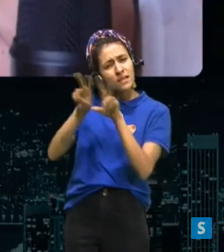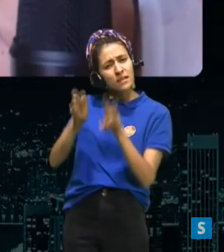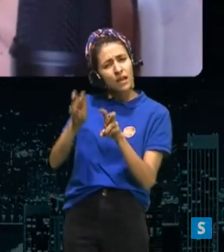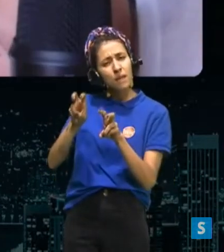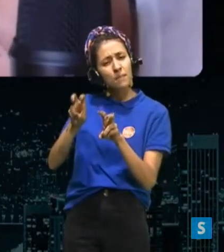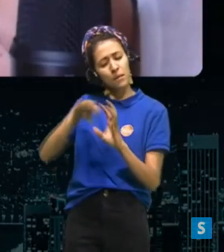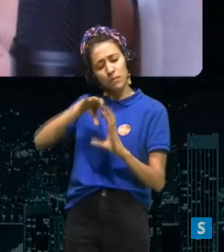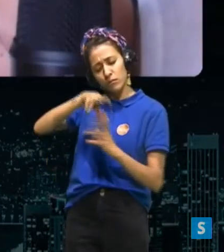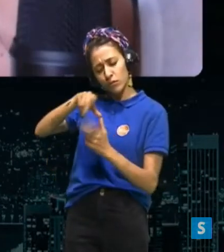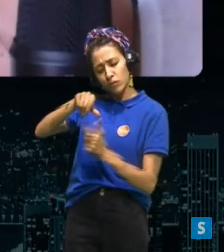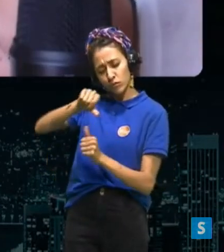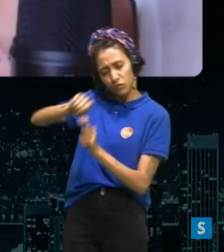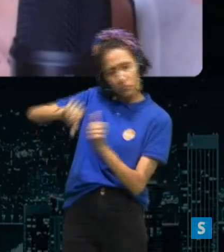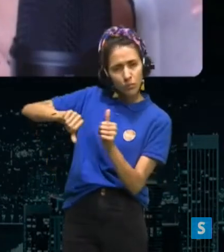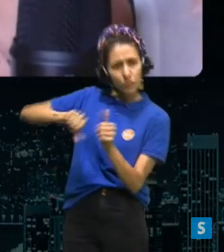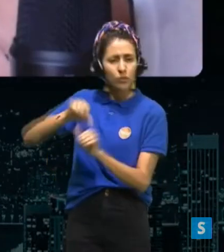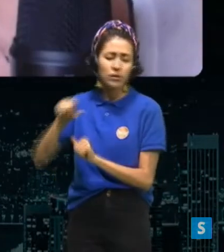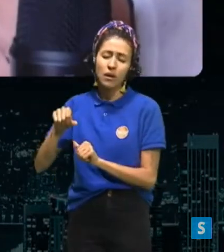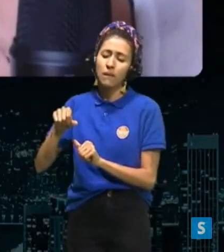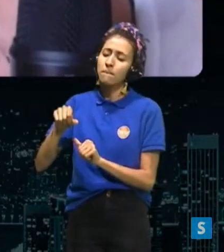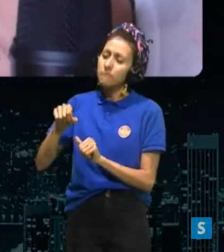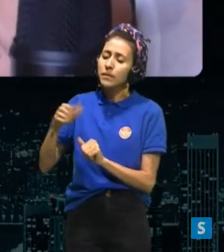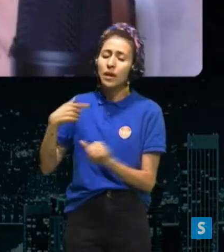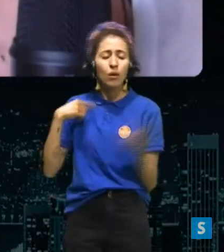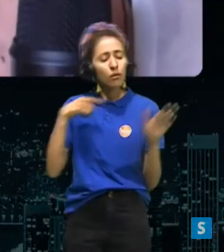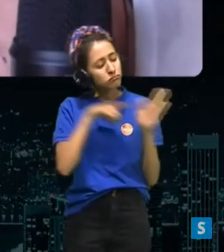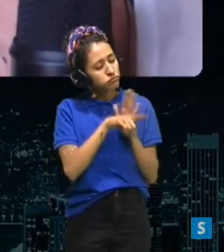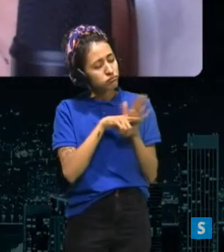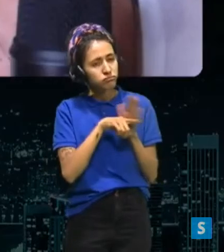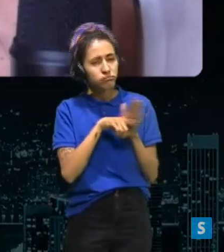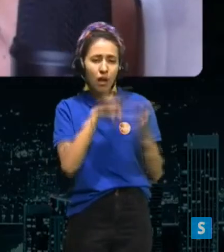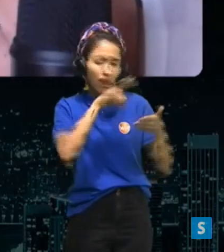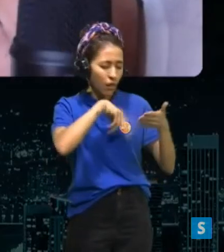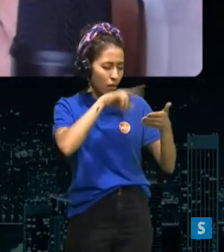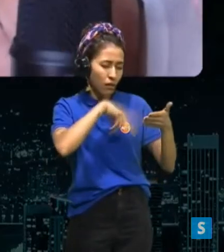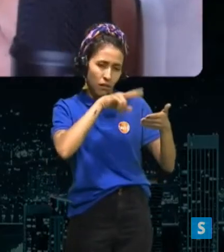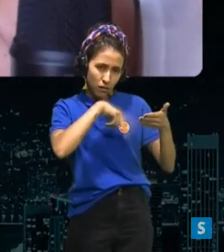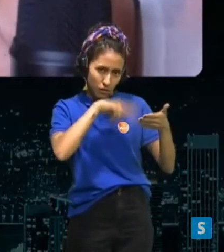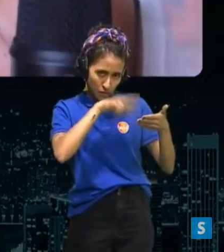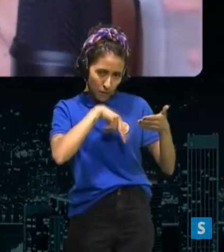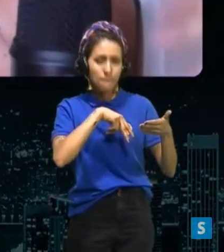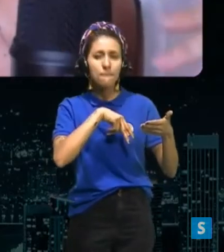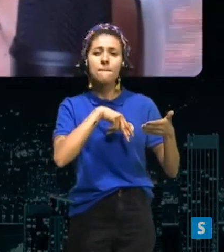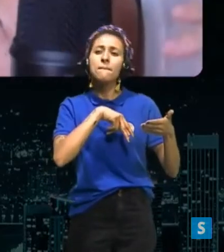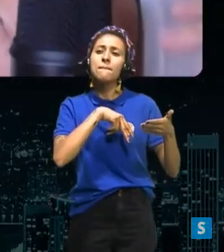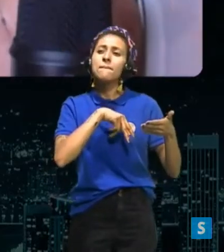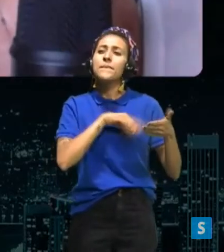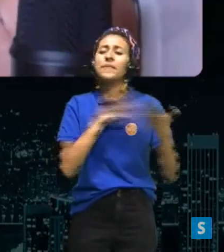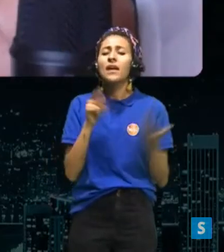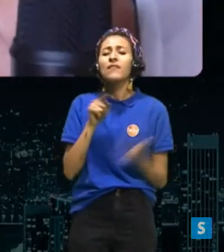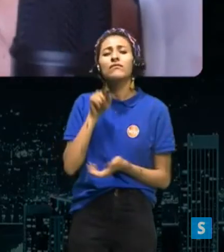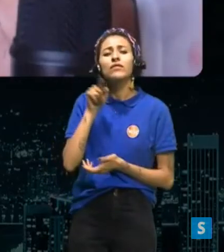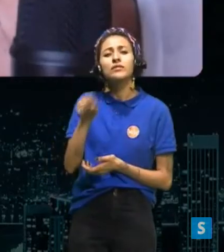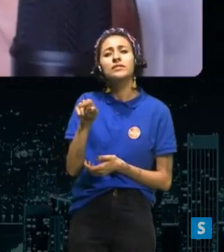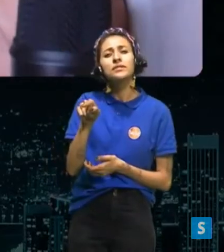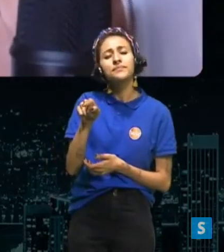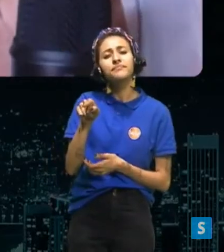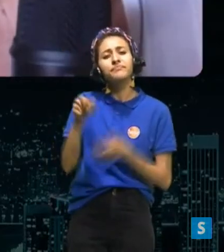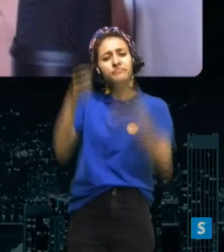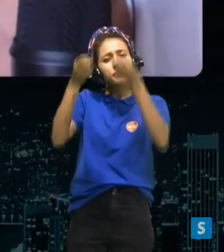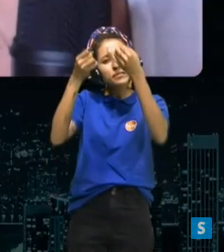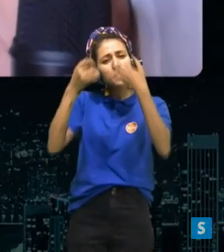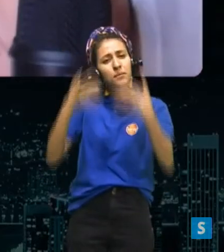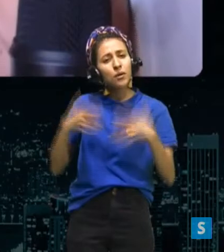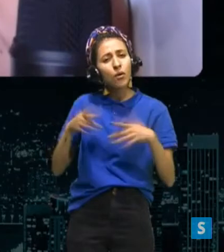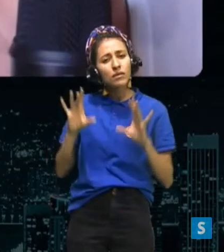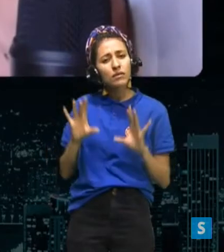entrevista com vocês ainda e você tava falando sobre uma técnica que eu